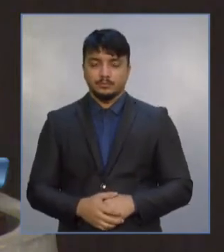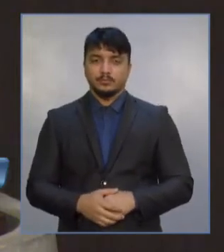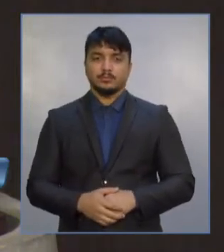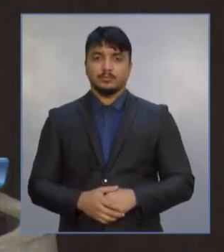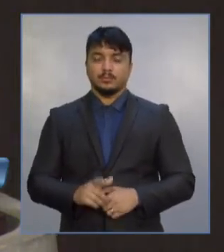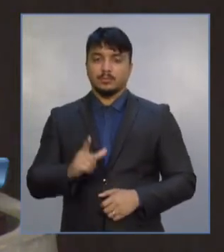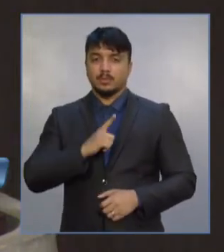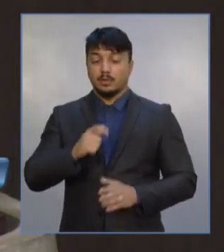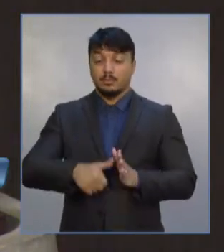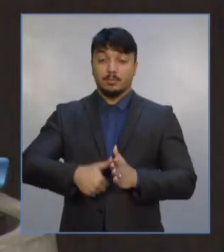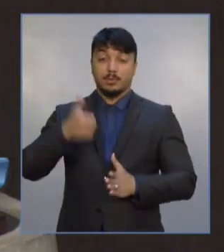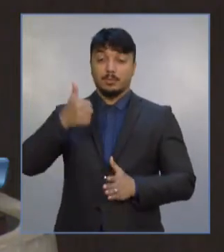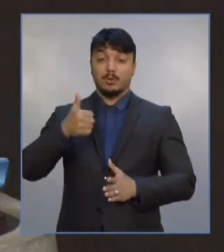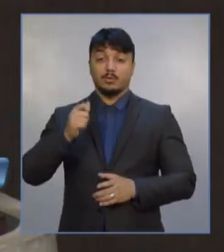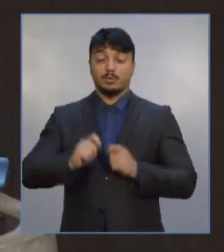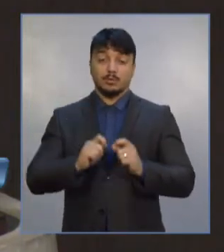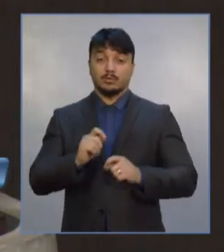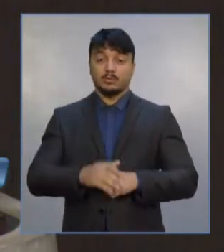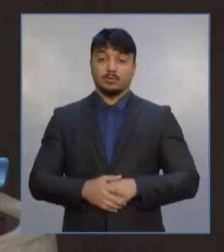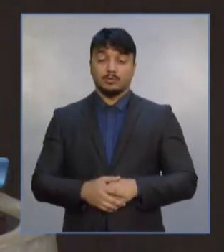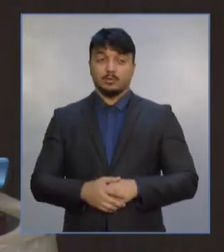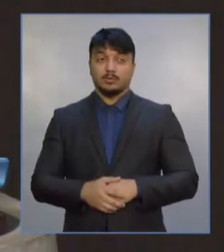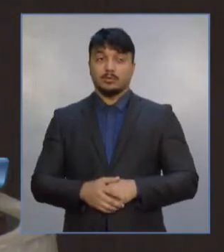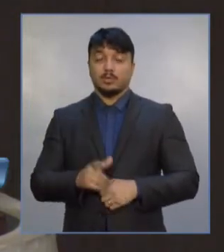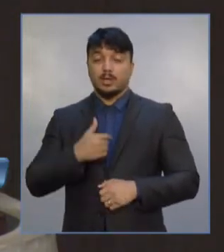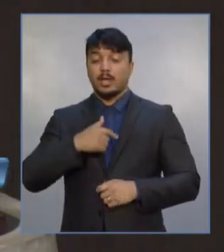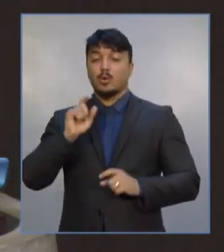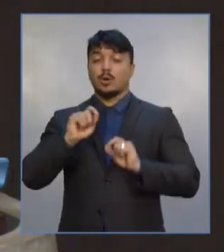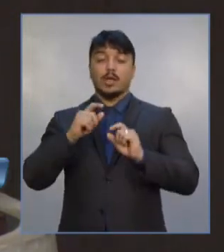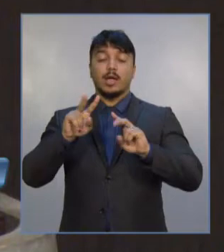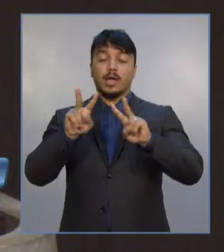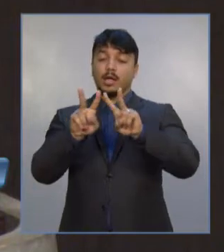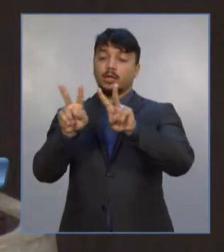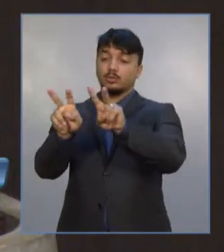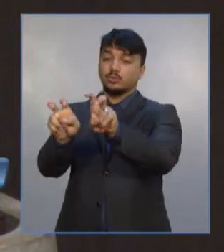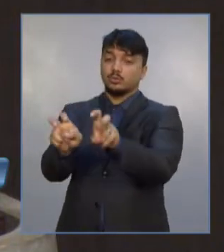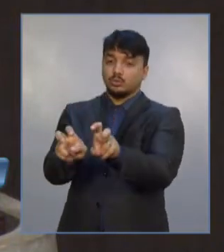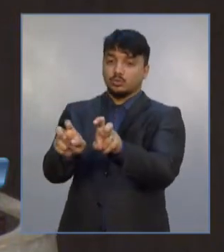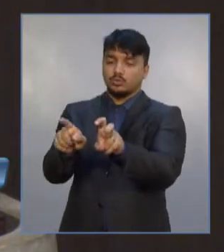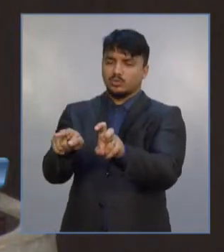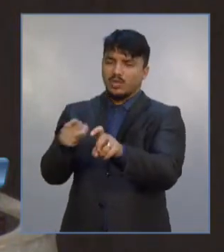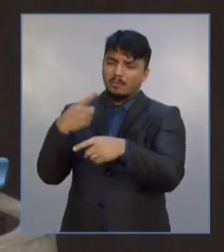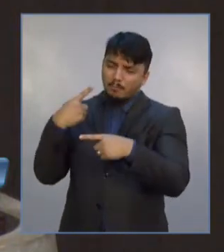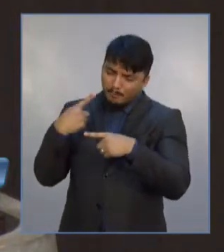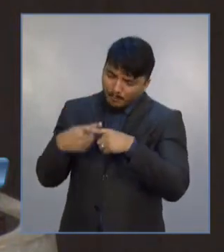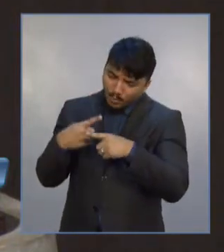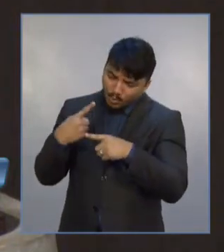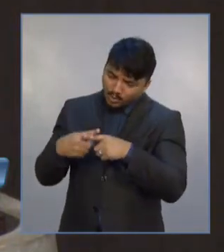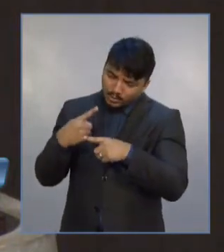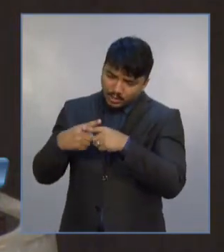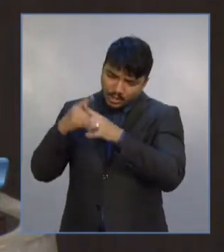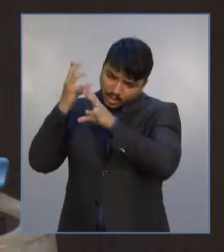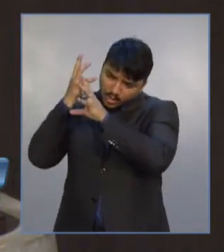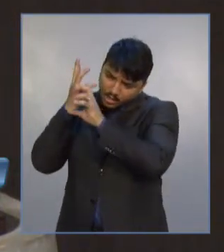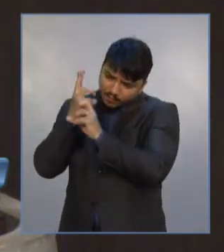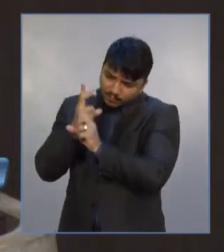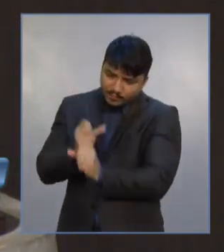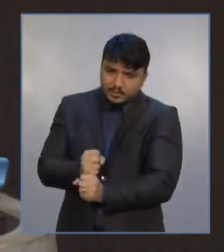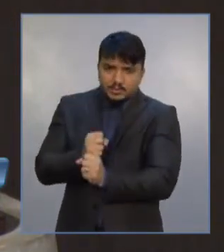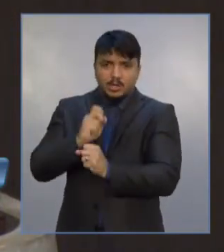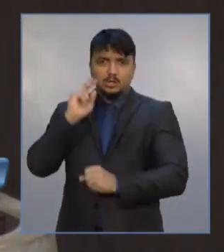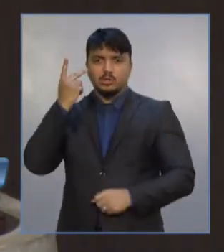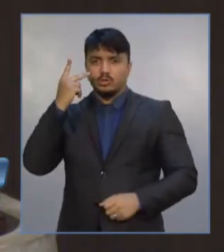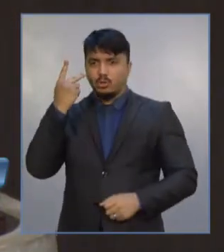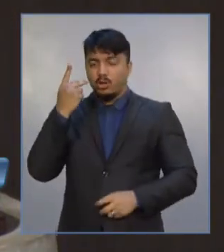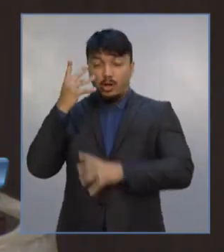Em primeiro lugar, eu queria tocar no porquê do revisionismo histórico